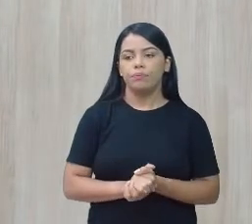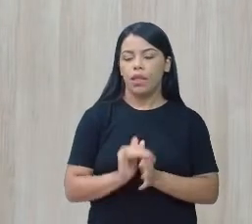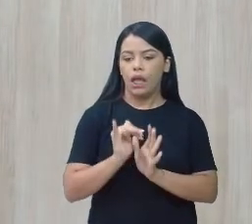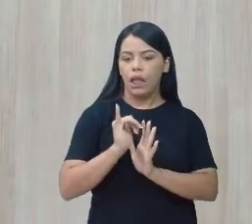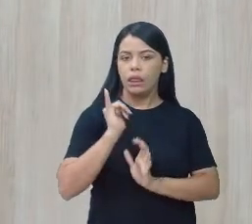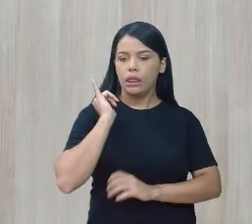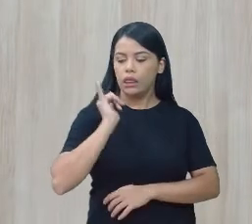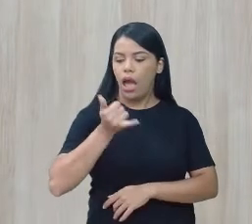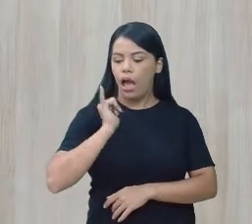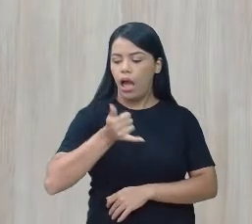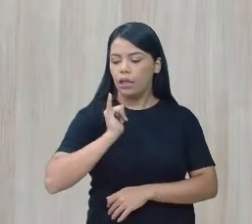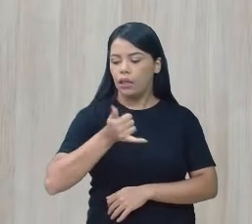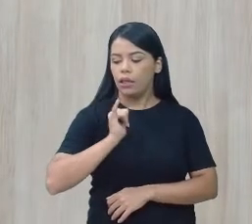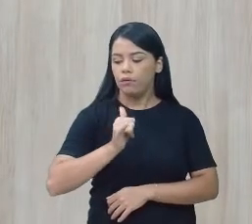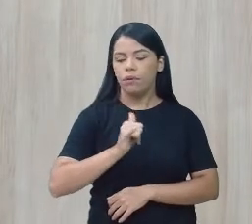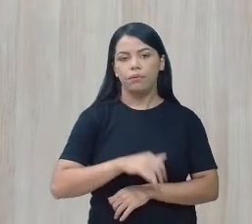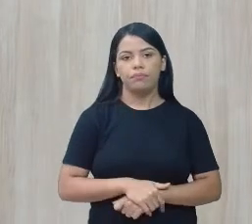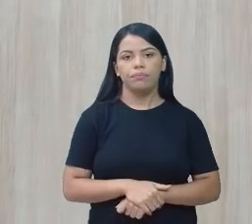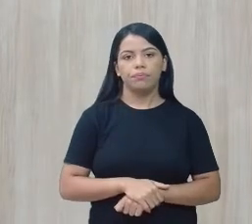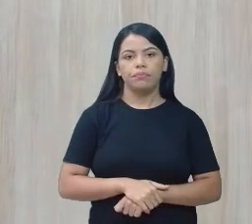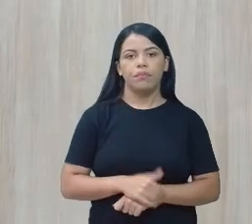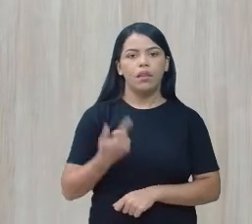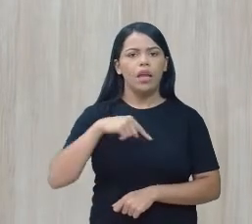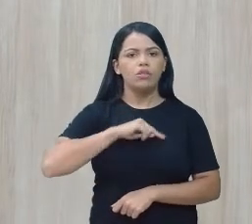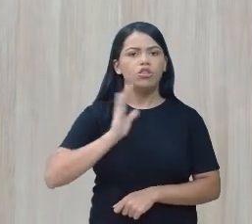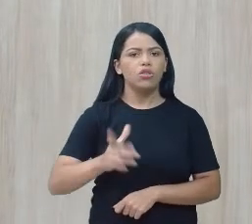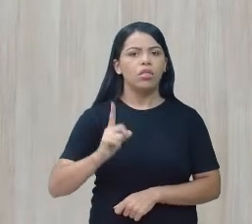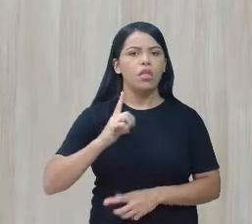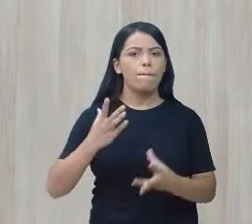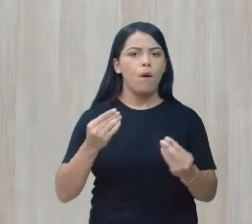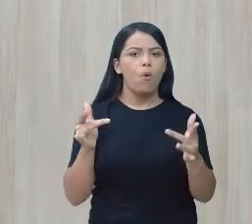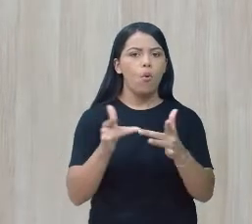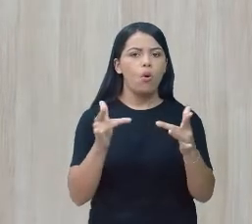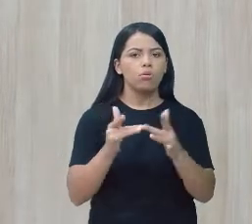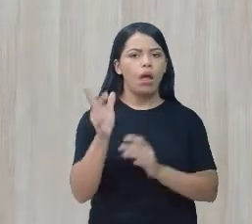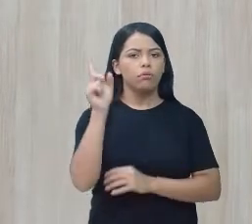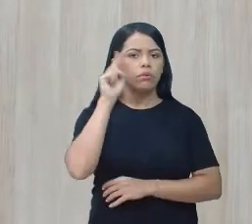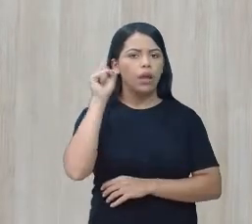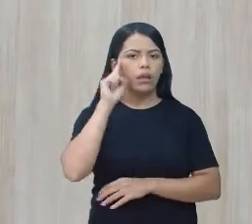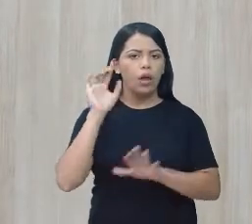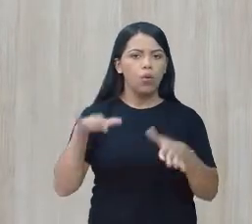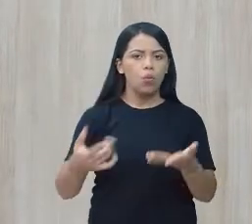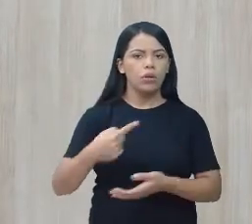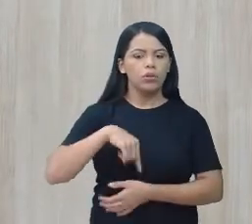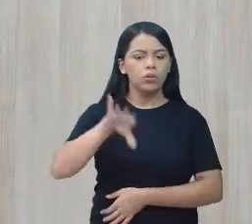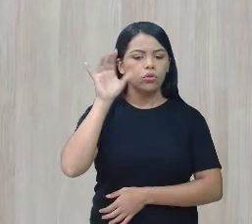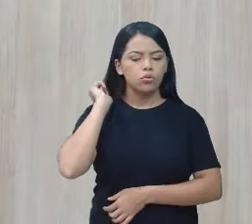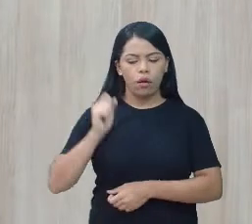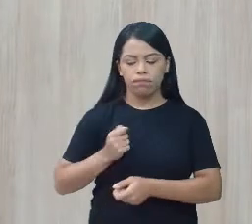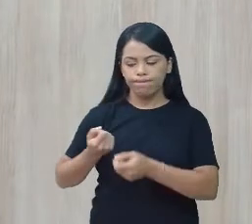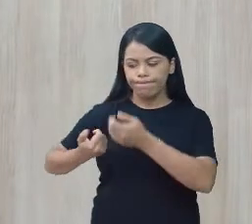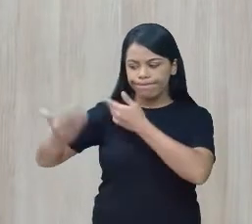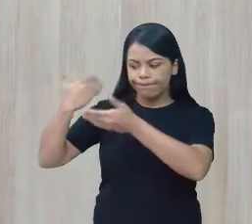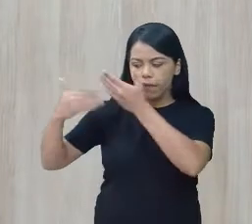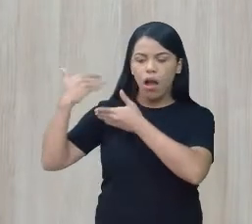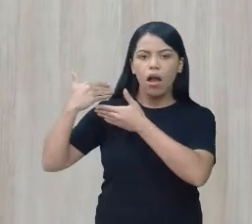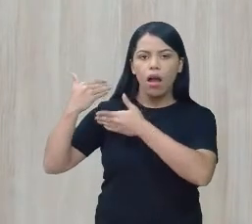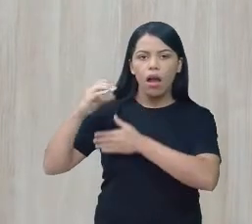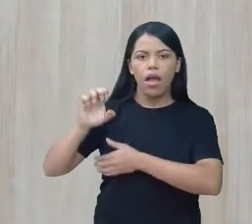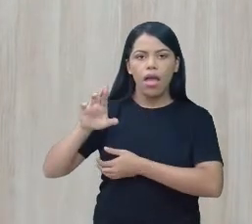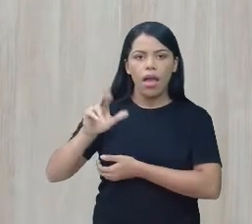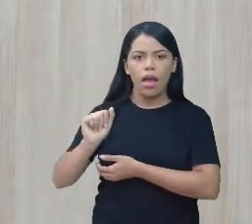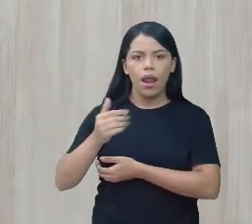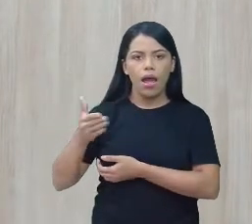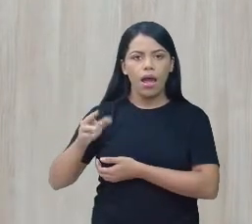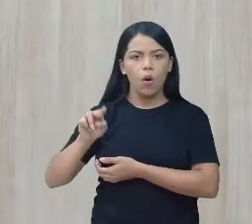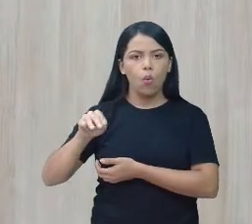contato no nosso dia a dia. Toda vez que a gente escuta assim, era uma vez e se desenrola a história, a gente já